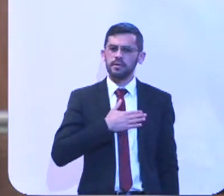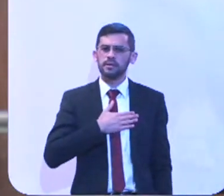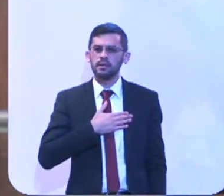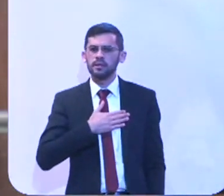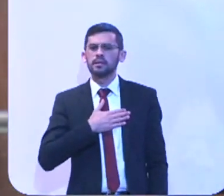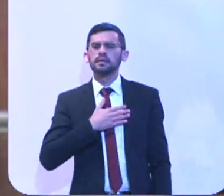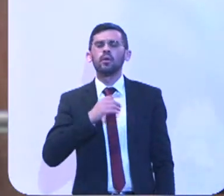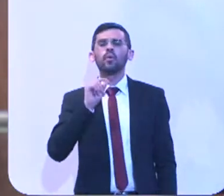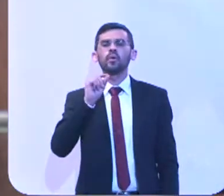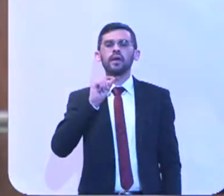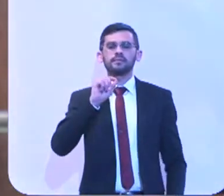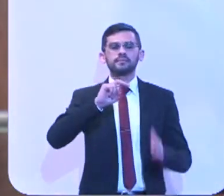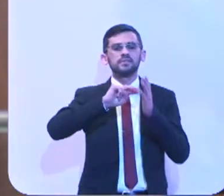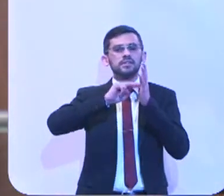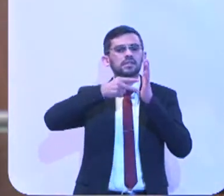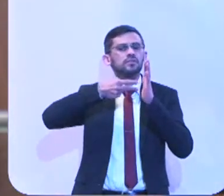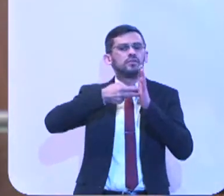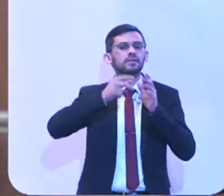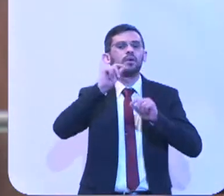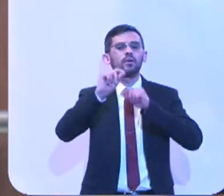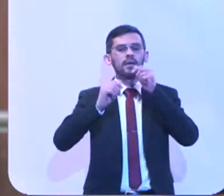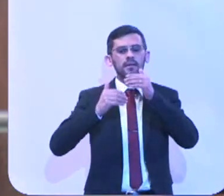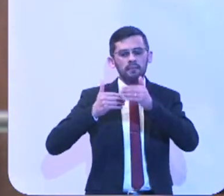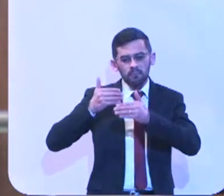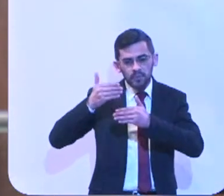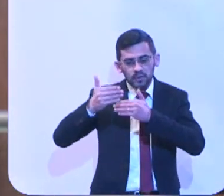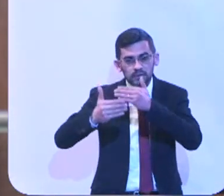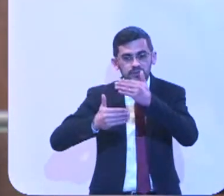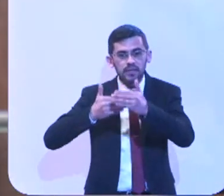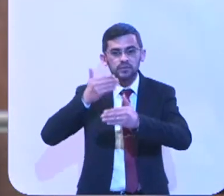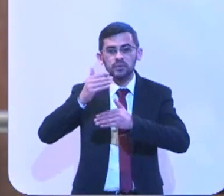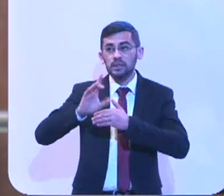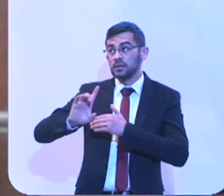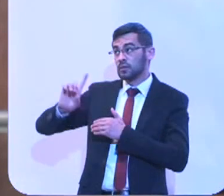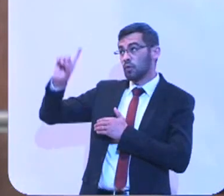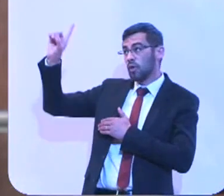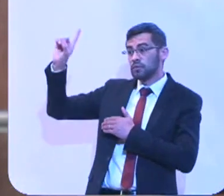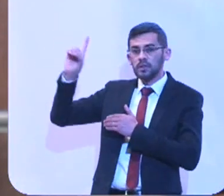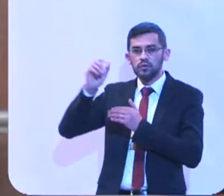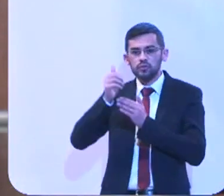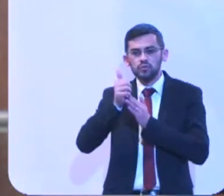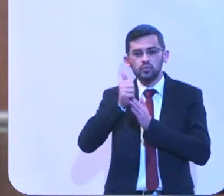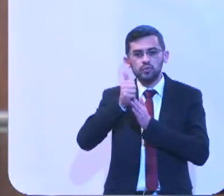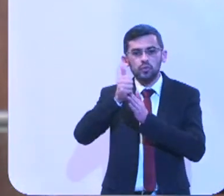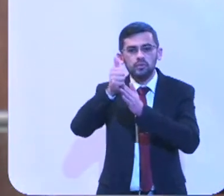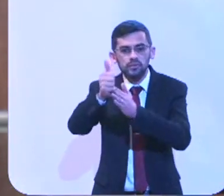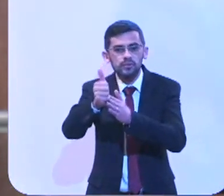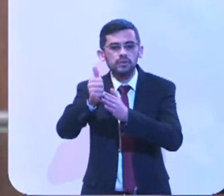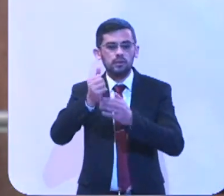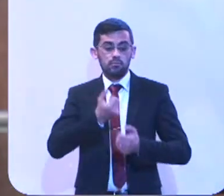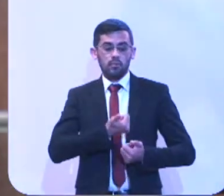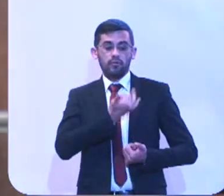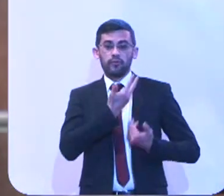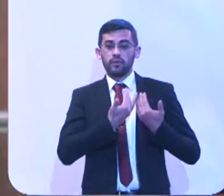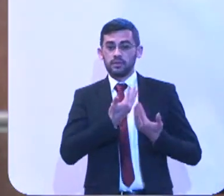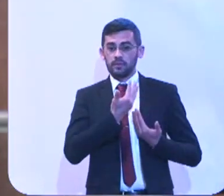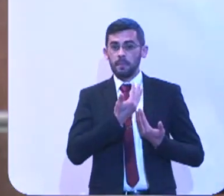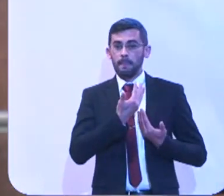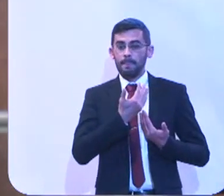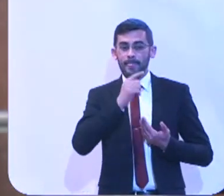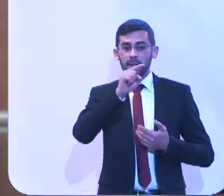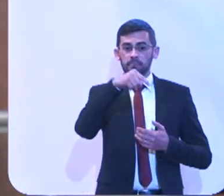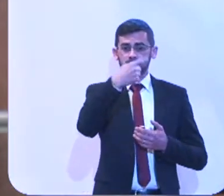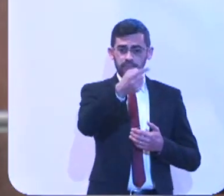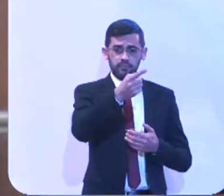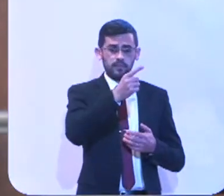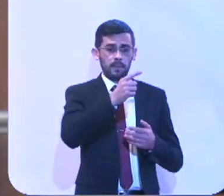isso aqui tem a ver com um processo de como Deus nos leva ao avivamento. Primeiro, Deus o manda a pregar